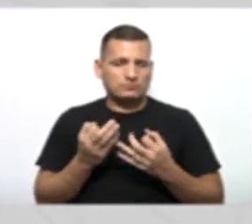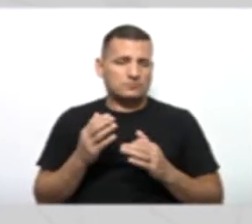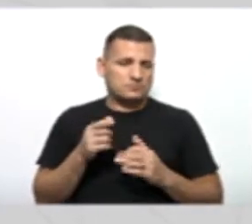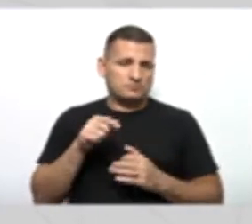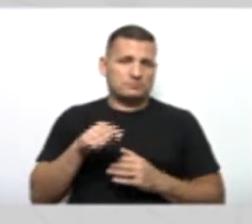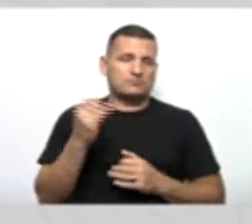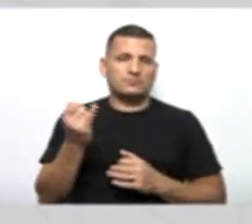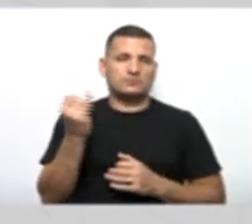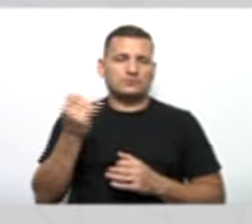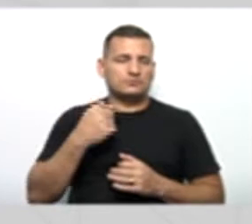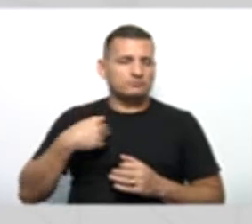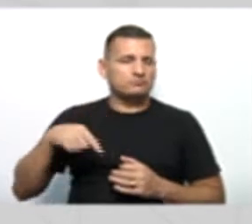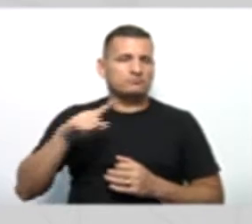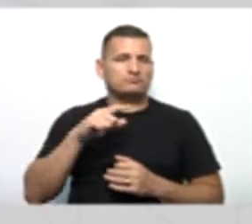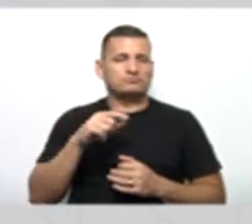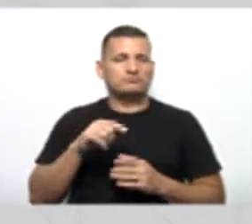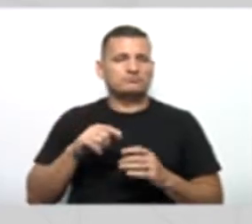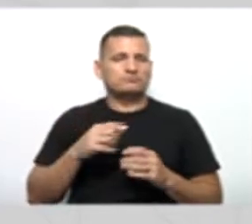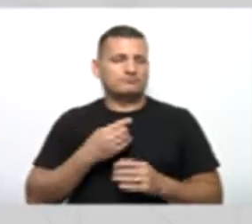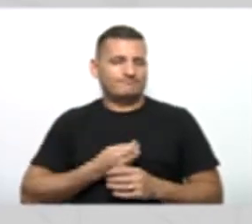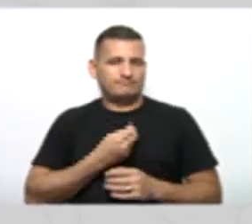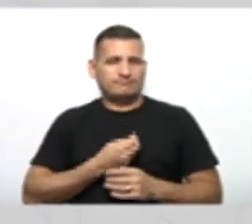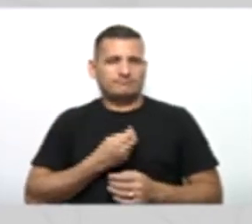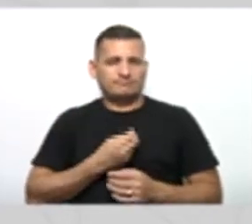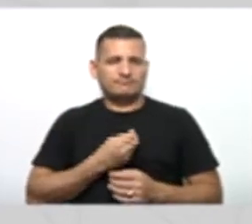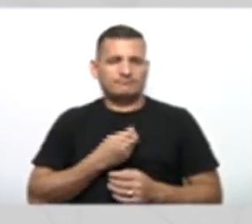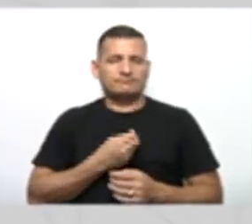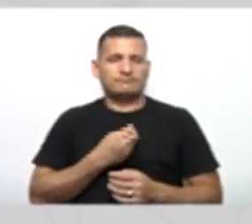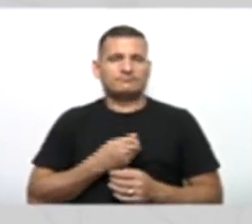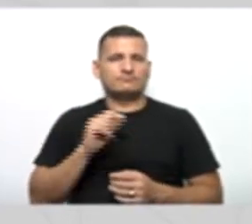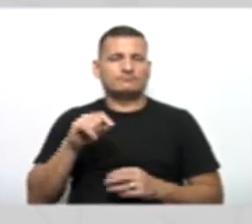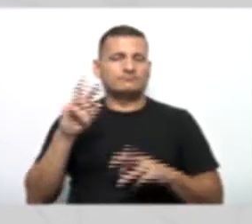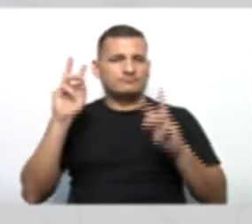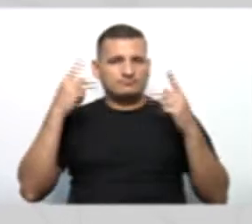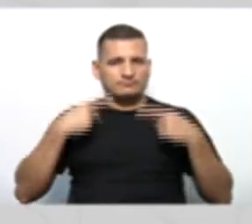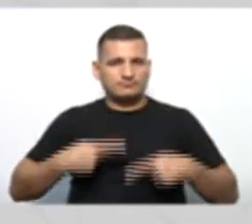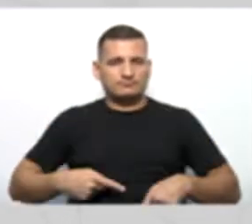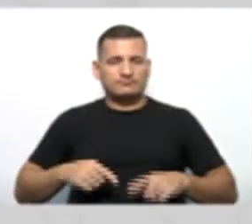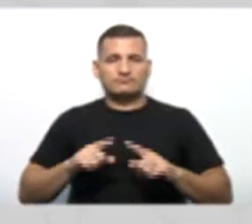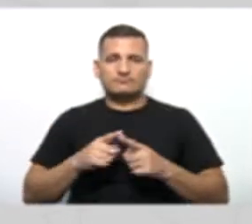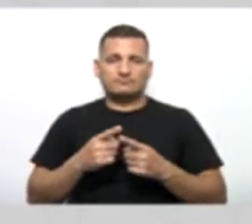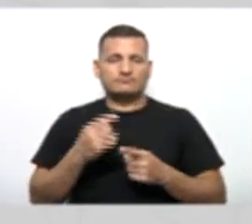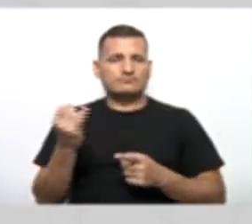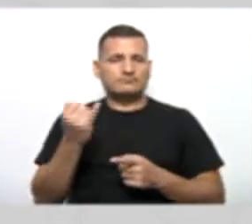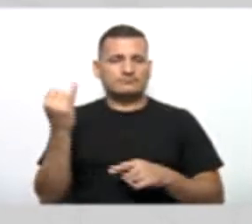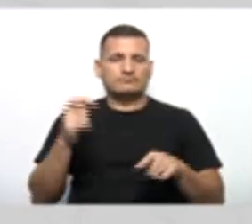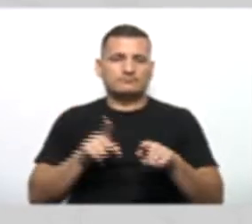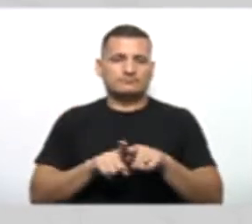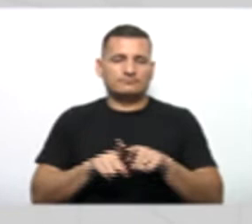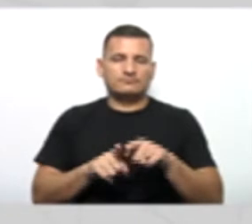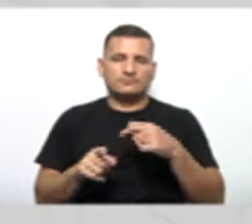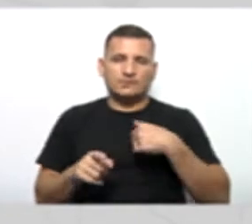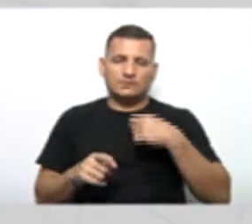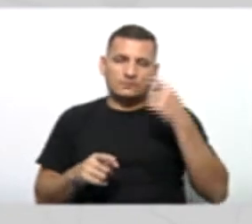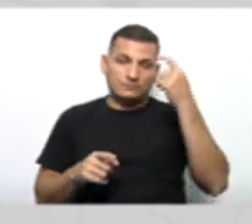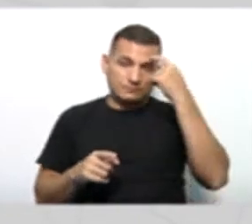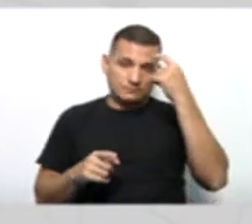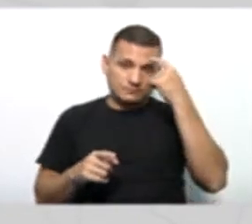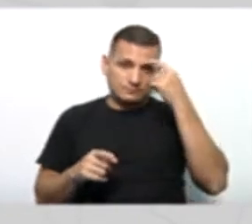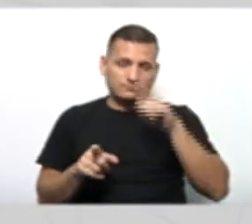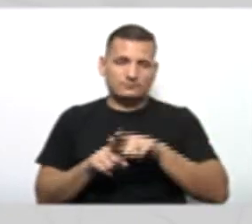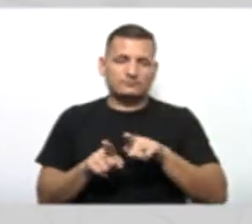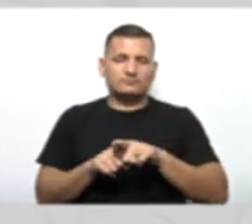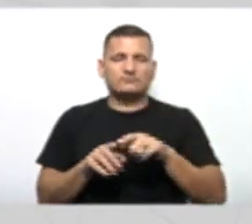a nossa sobrevivência para nossa sobrevivência enquanto espécie humana mas é fundamental que eu também pense é